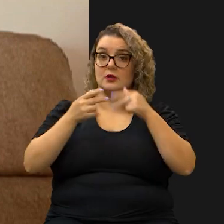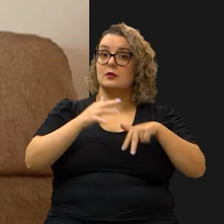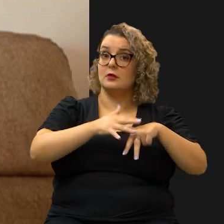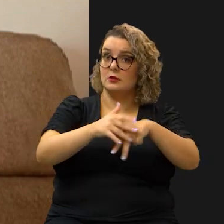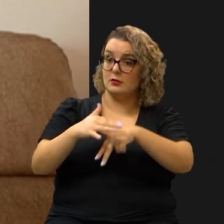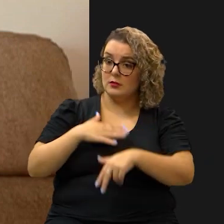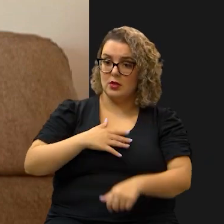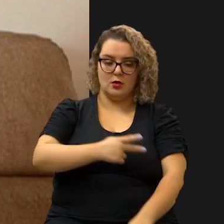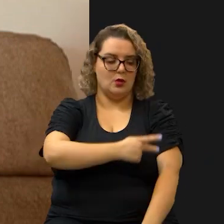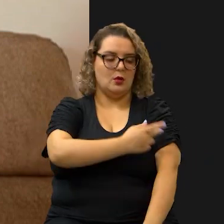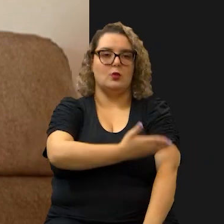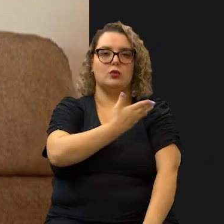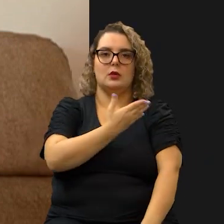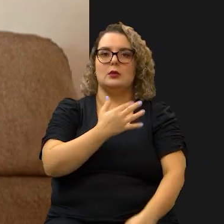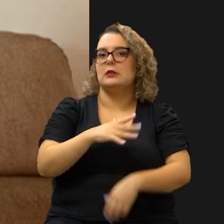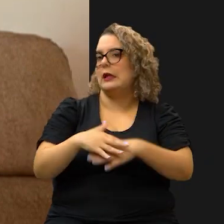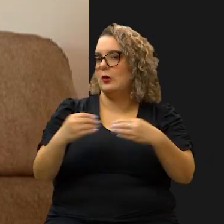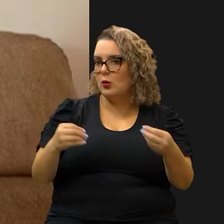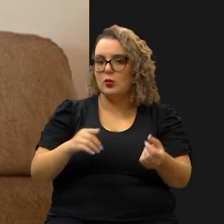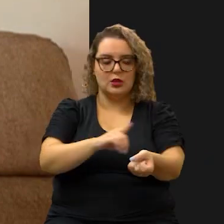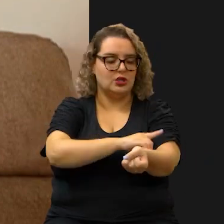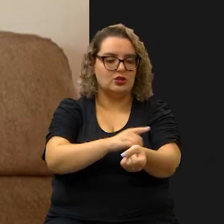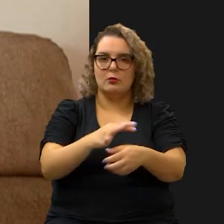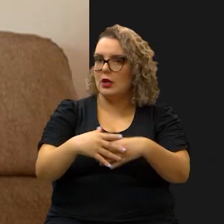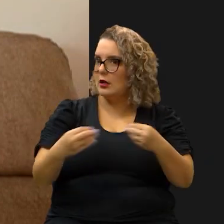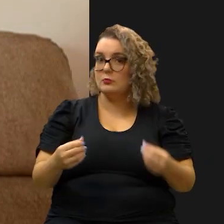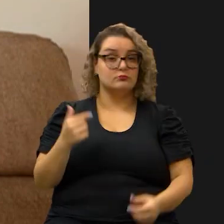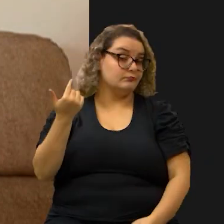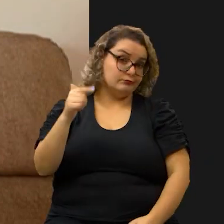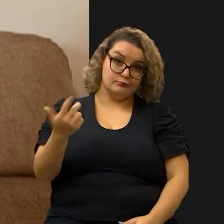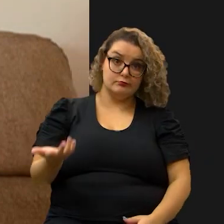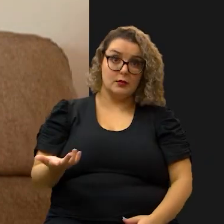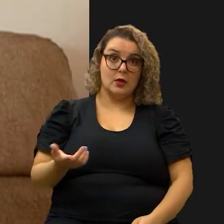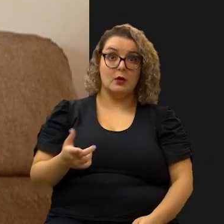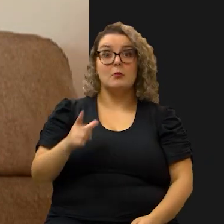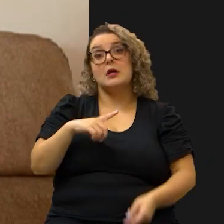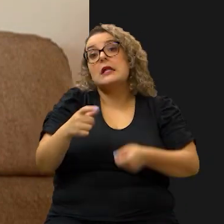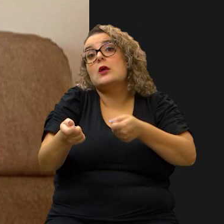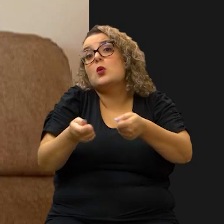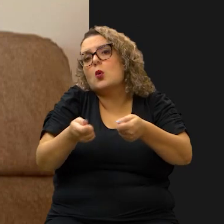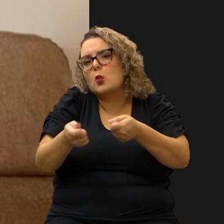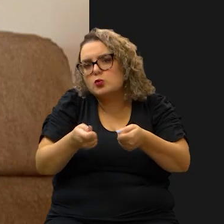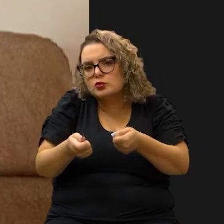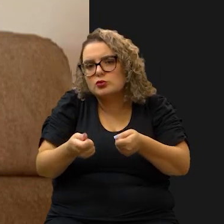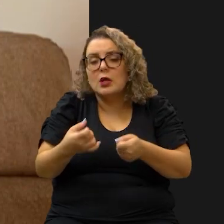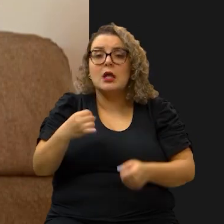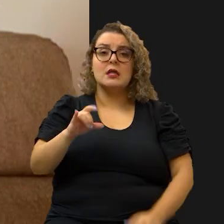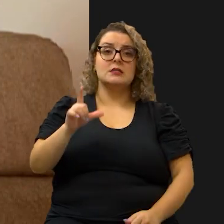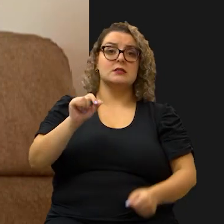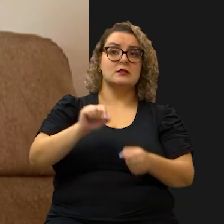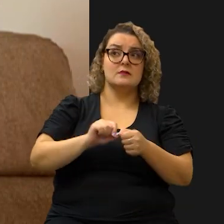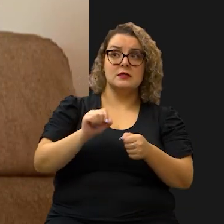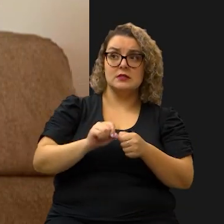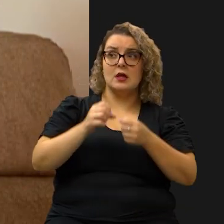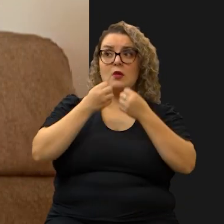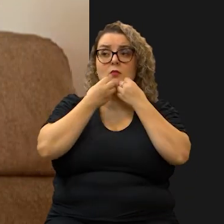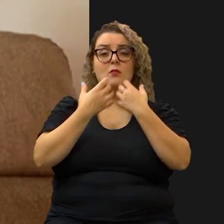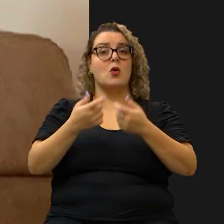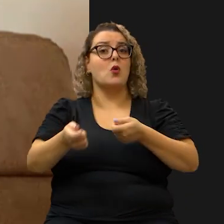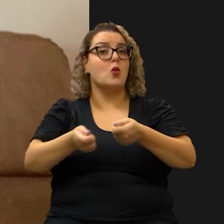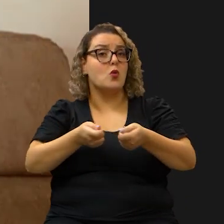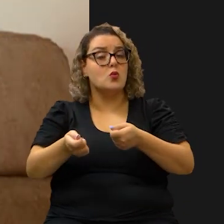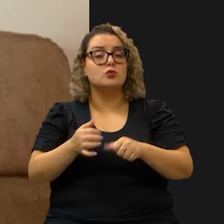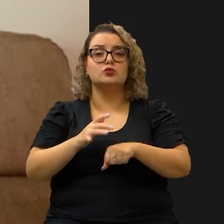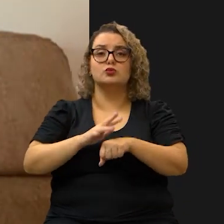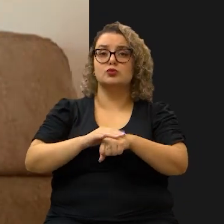falando e explicando para os meus pacientes. Pressão alta tem cura? Diabetes tem cura? Não, mas tem controle. Então, se você